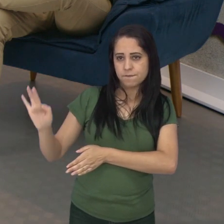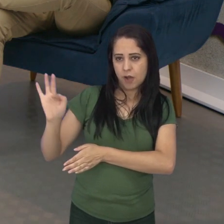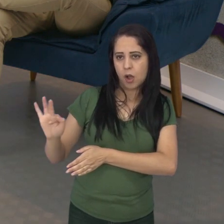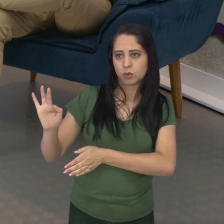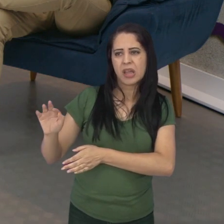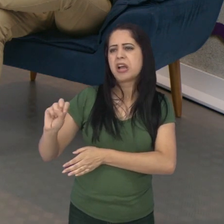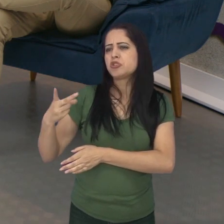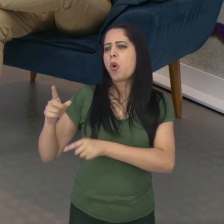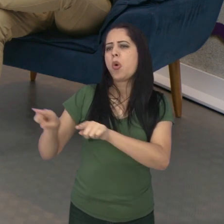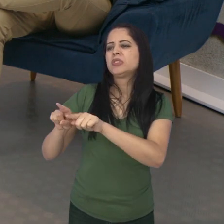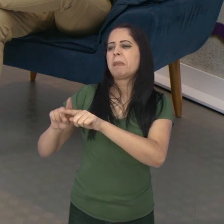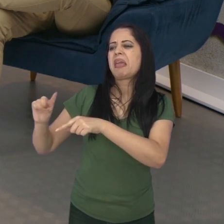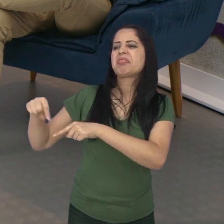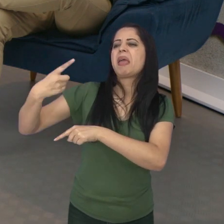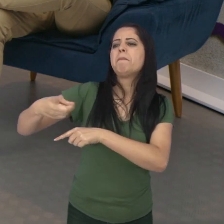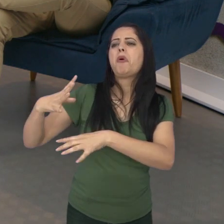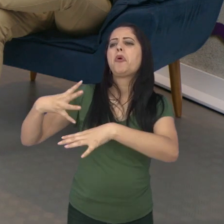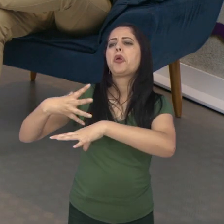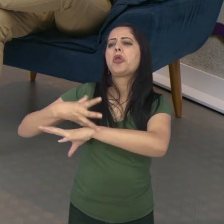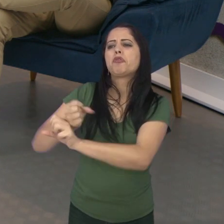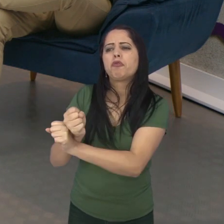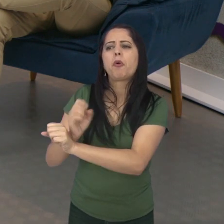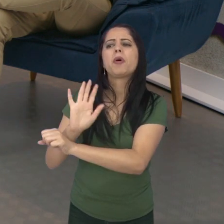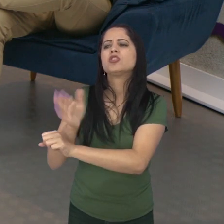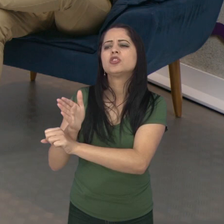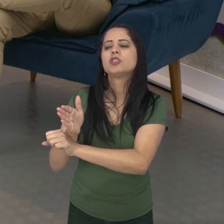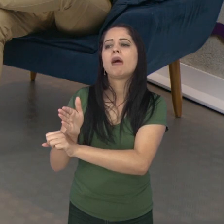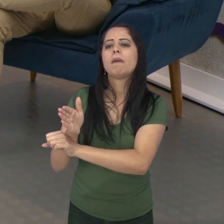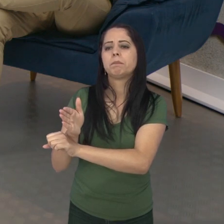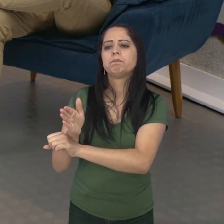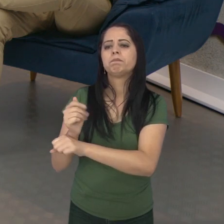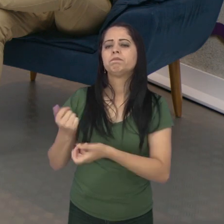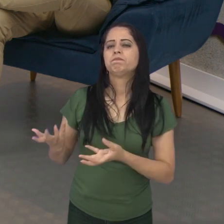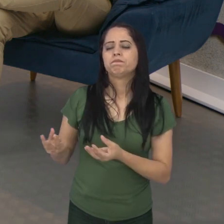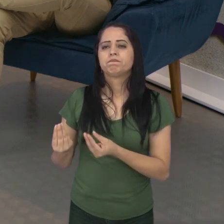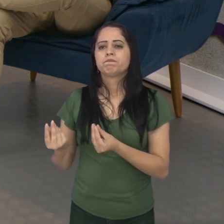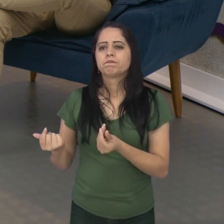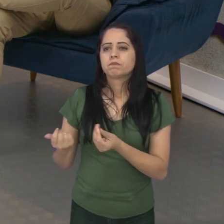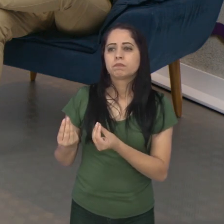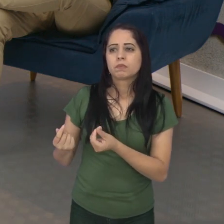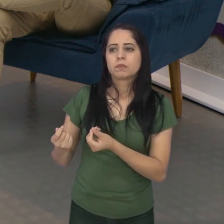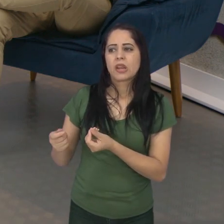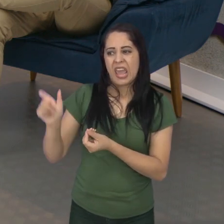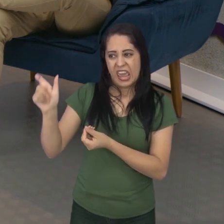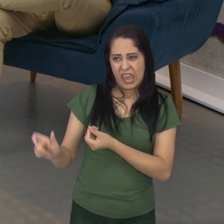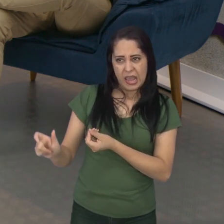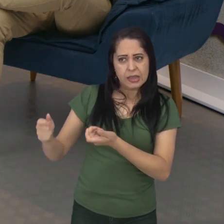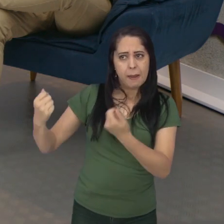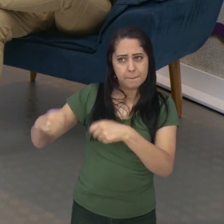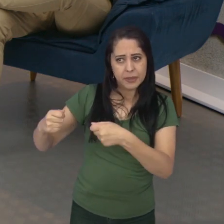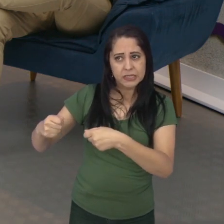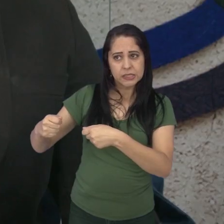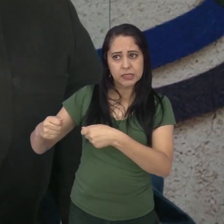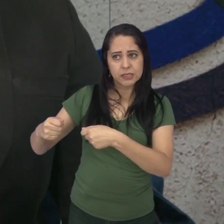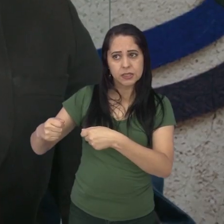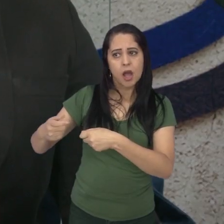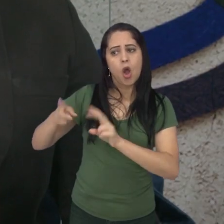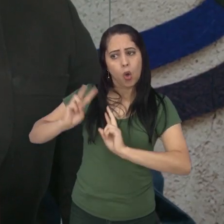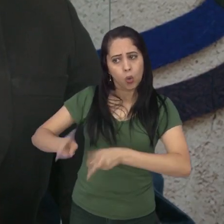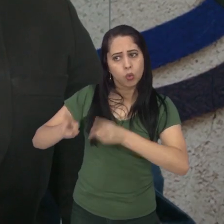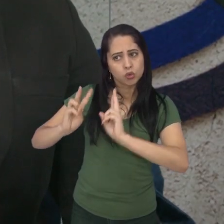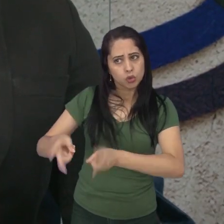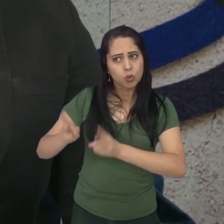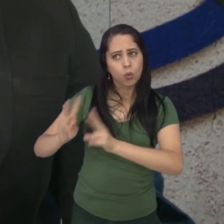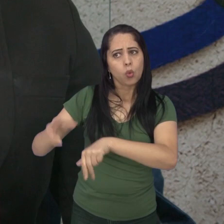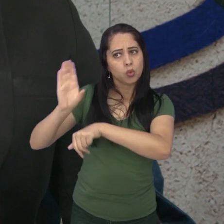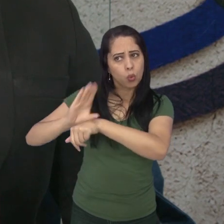mesmo depois que ele já se forma, é interessante e é necessário que ele se especialize,